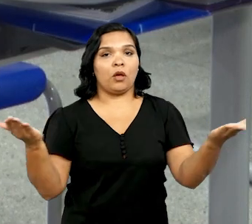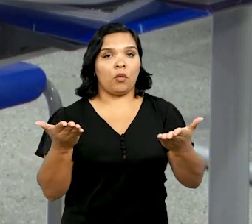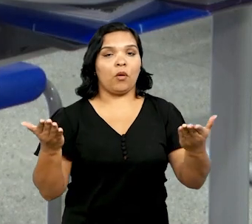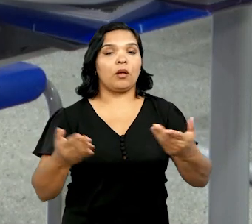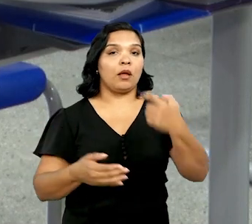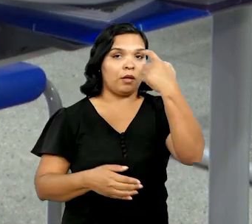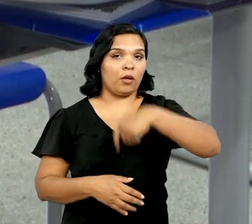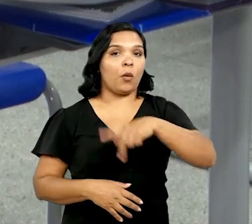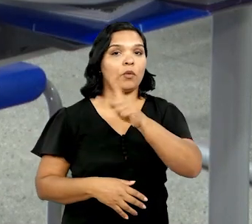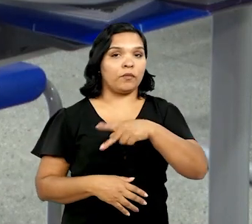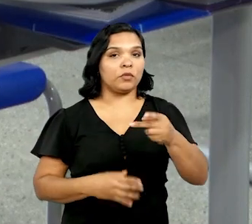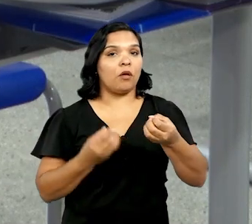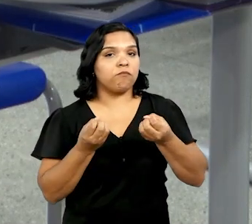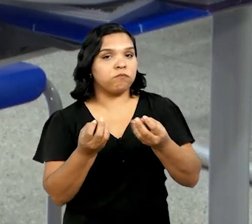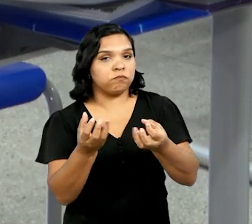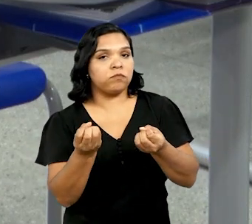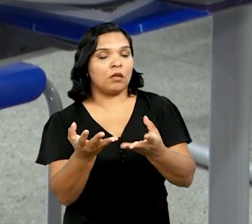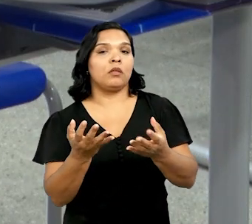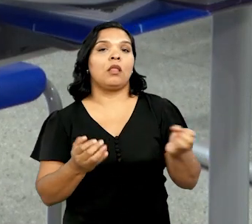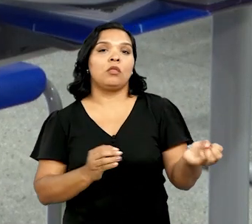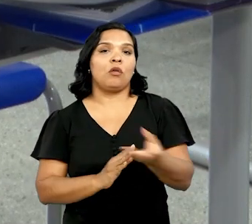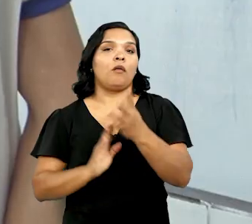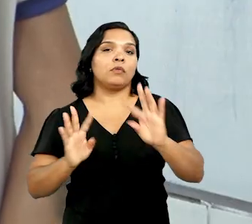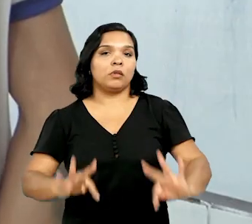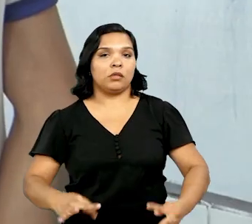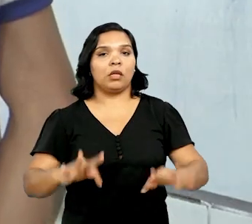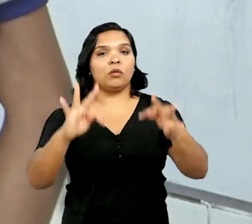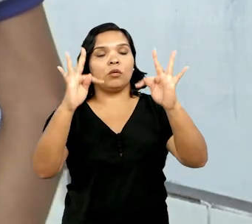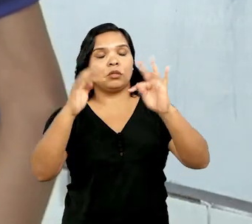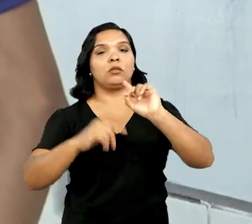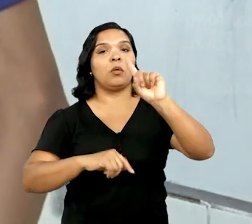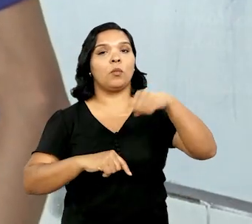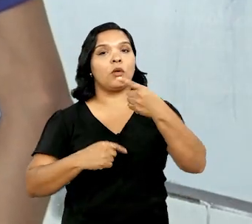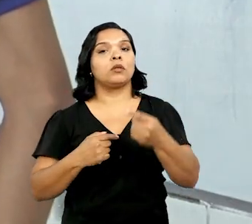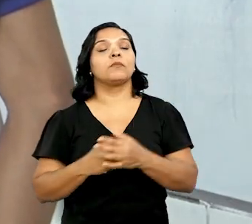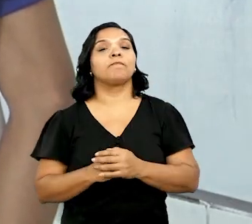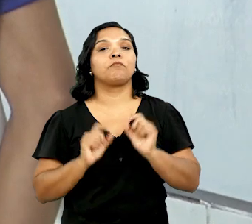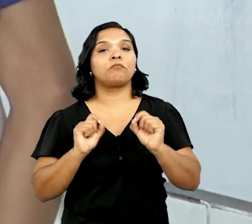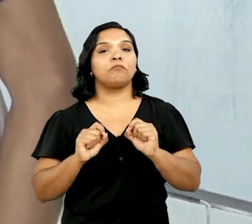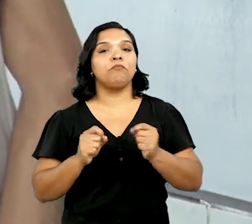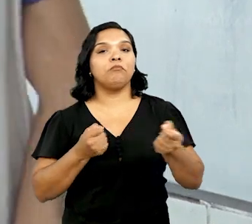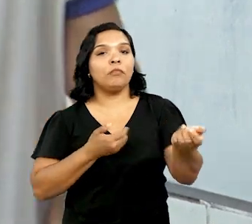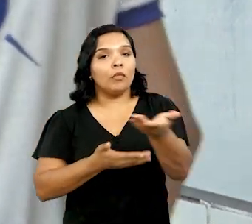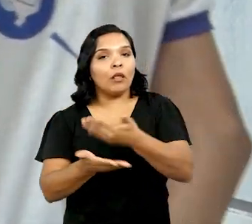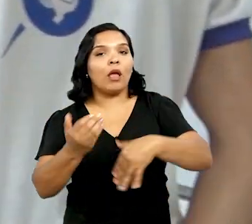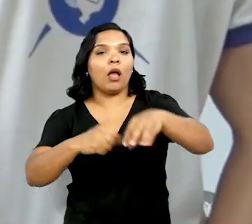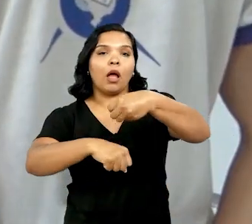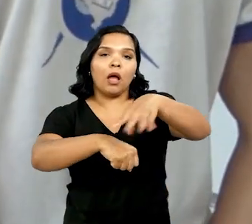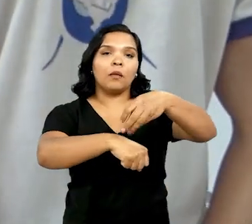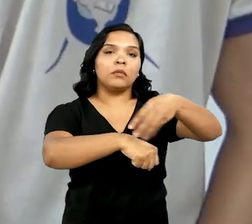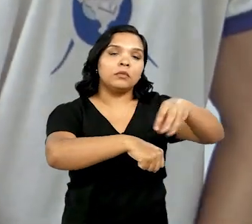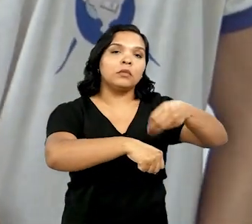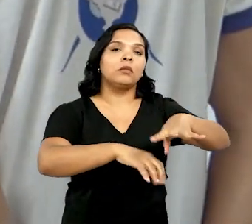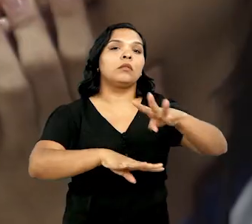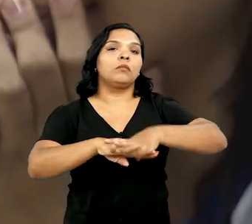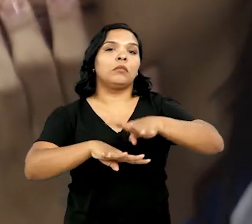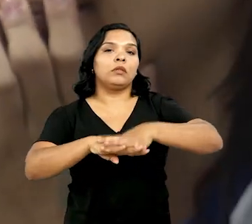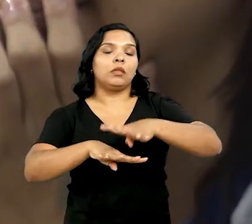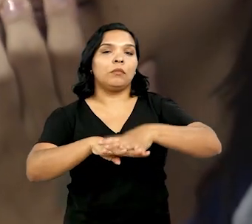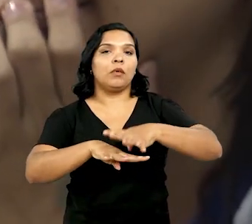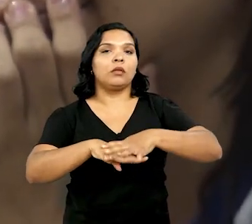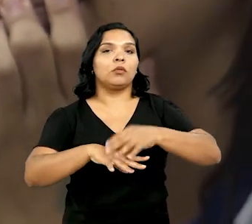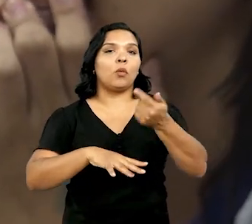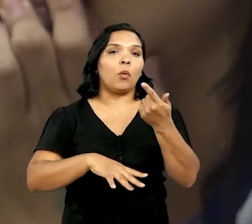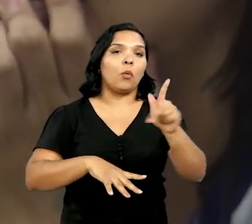como professor, fornecer também essas novas metodologias, né? O próximo passo é compartilhar a coletânea de matemáticas com